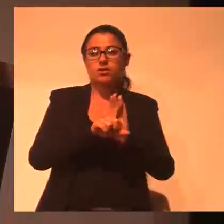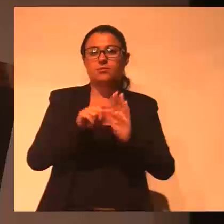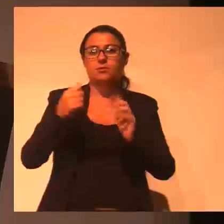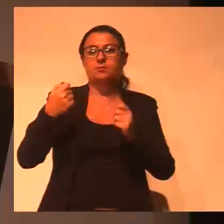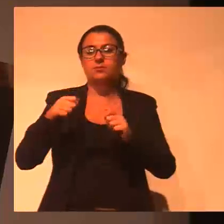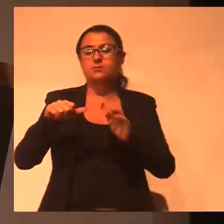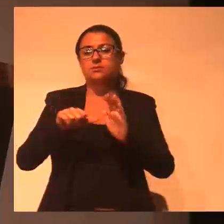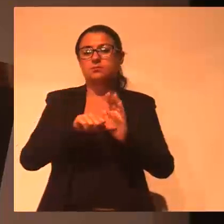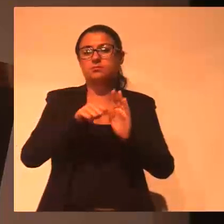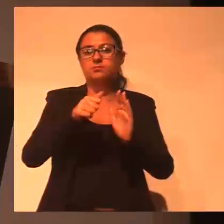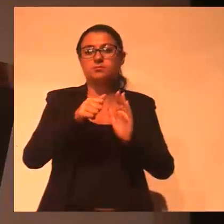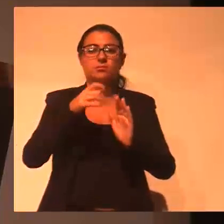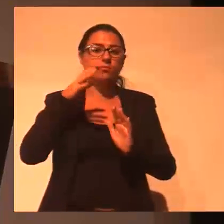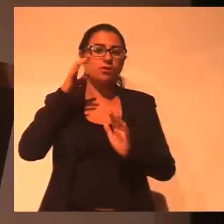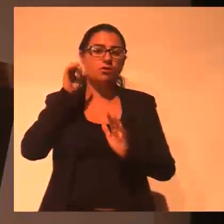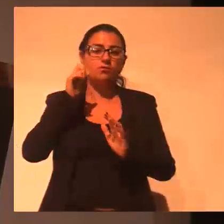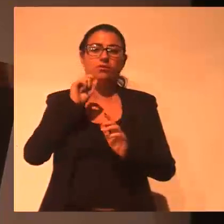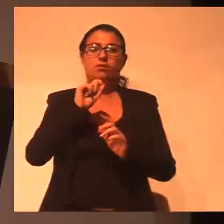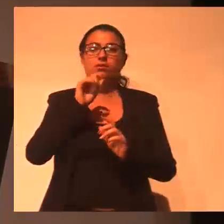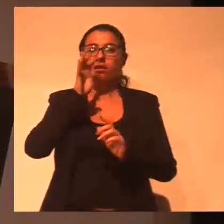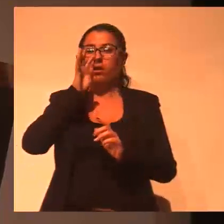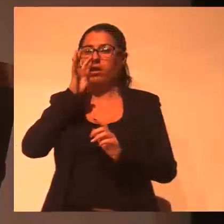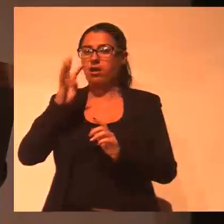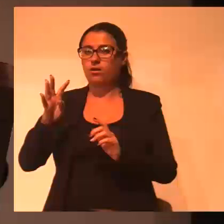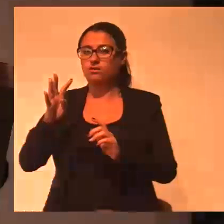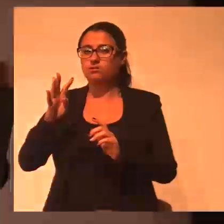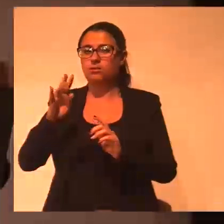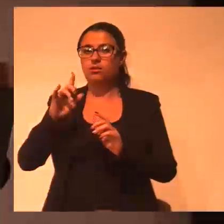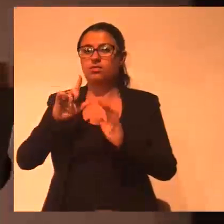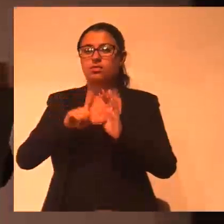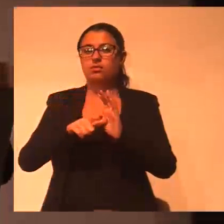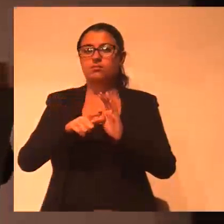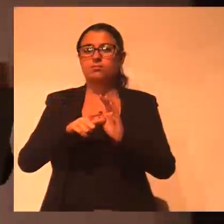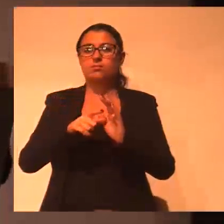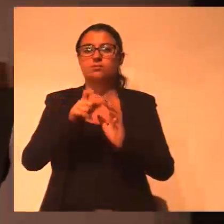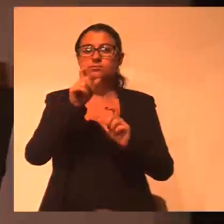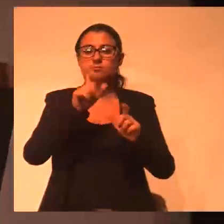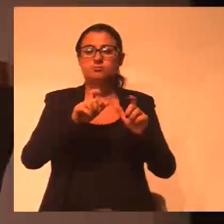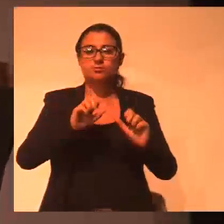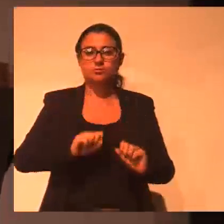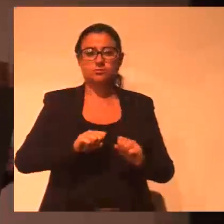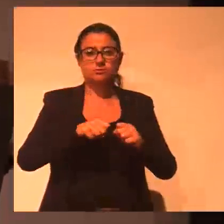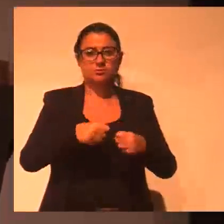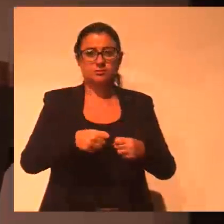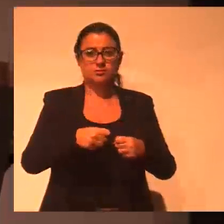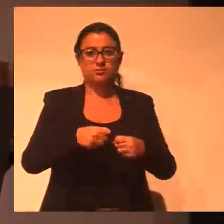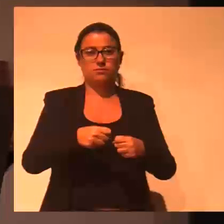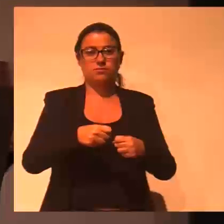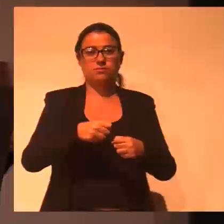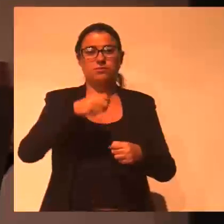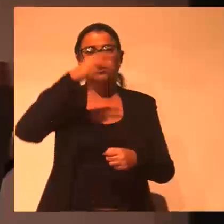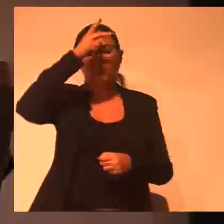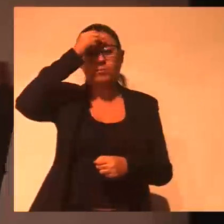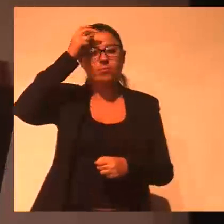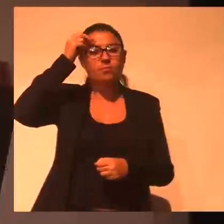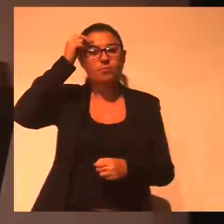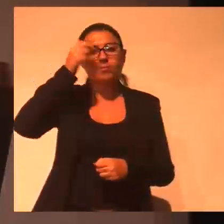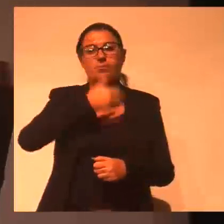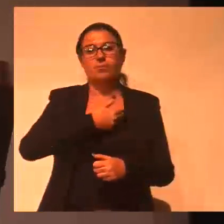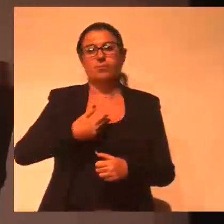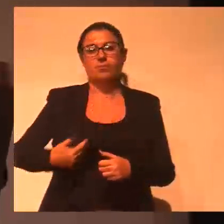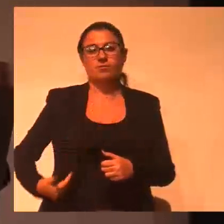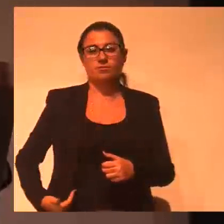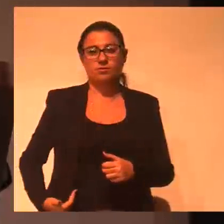primeiro ouve-se as testemunhas de acusação e depois as testemunhas, teoricamente, de defesa do prefeito. Então, isso é um procedimento